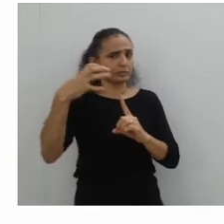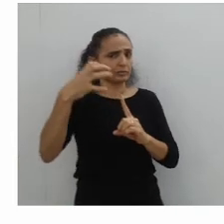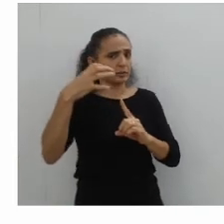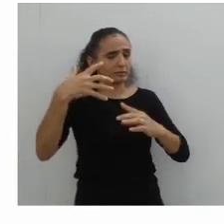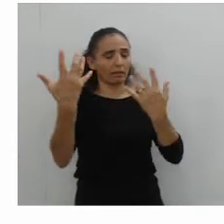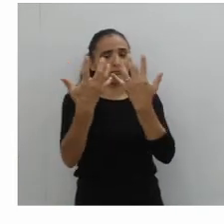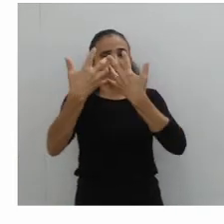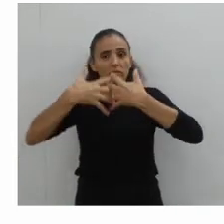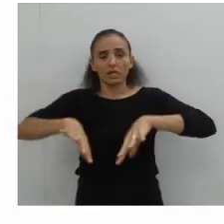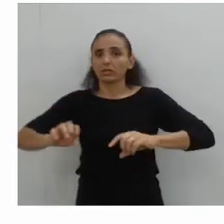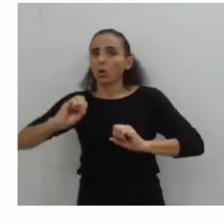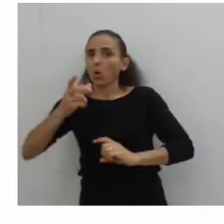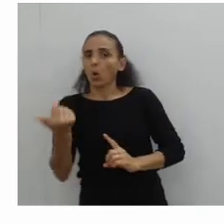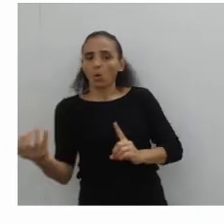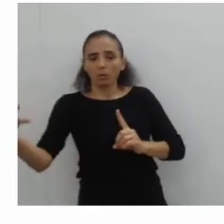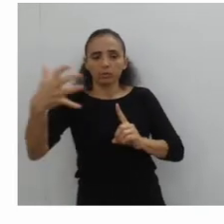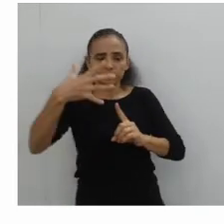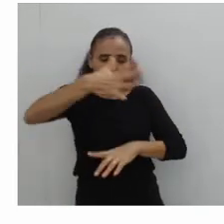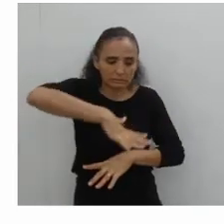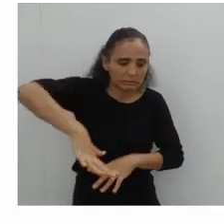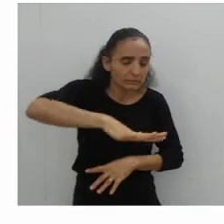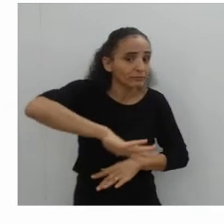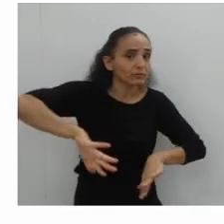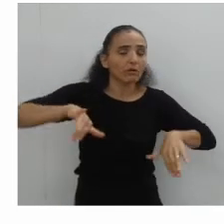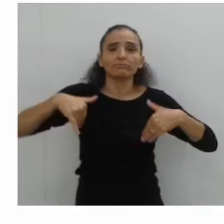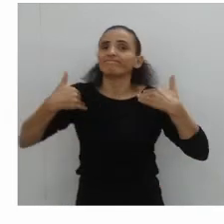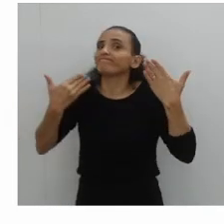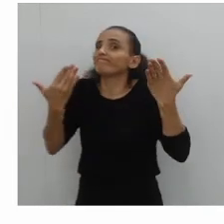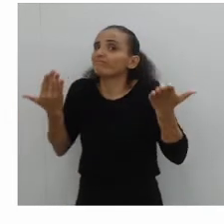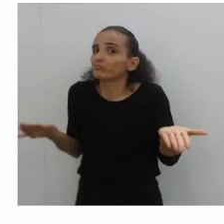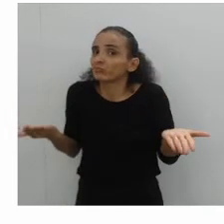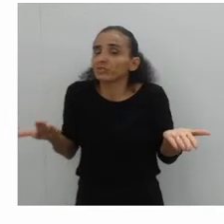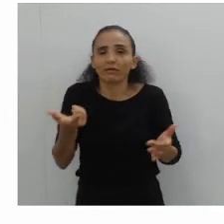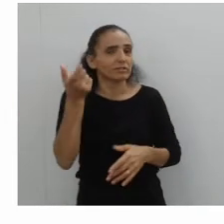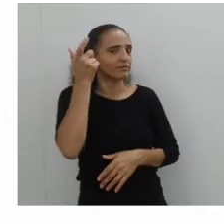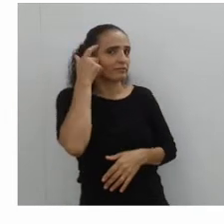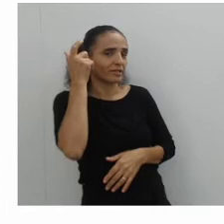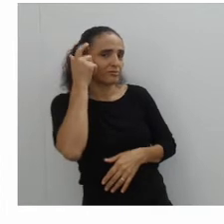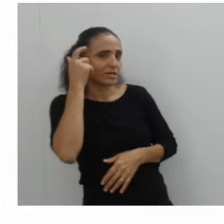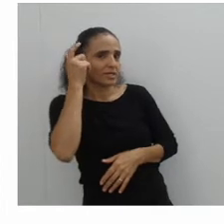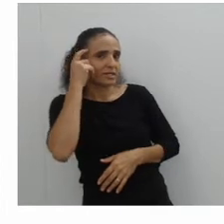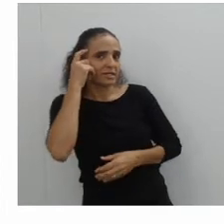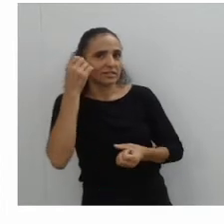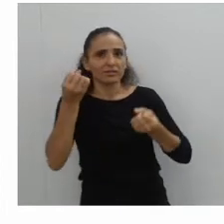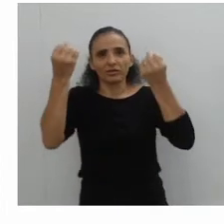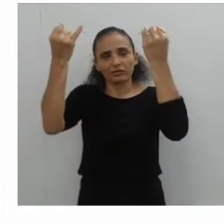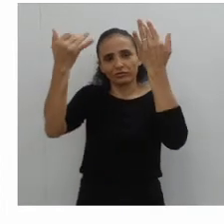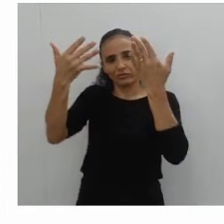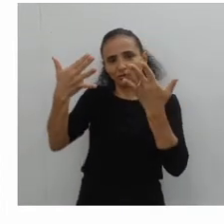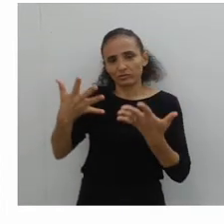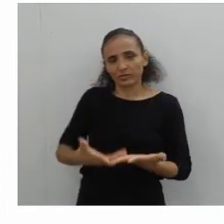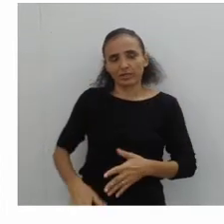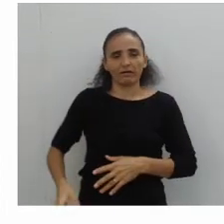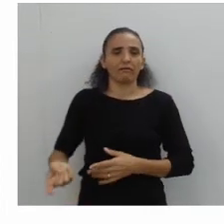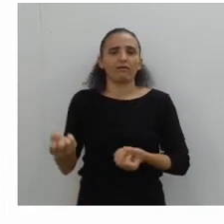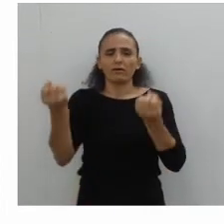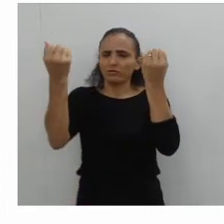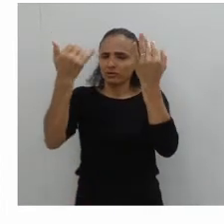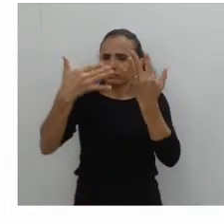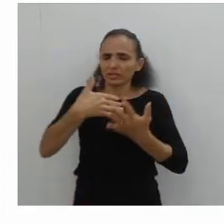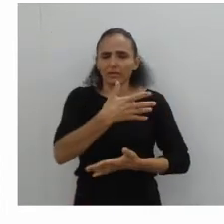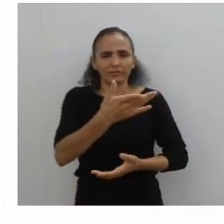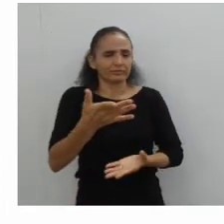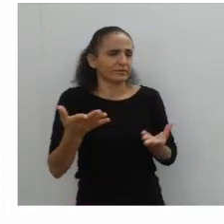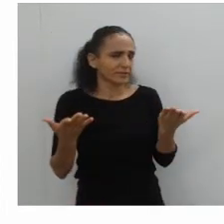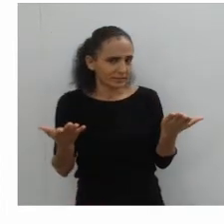é influenciado pelo ambiente em que ele vive? Essa é uma reflexão muito importante. E aí eu vou te trazer aqui algumas ideias, né? Você consegue